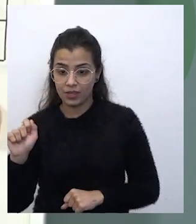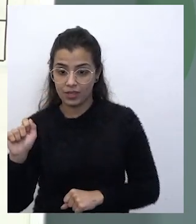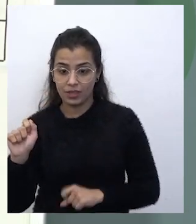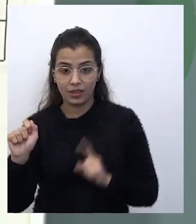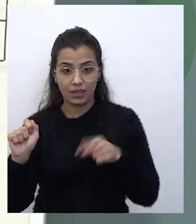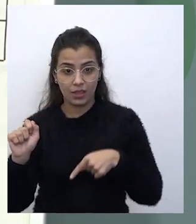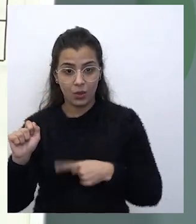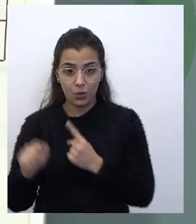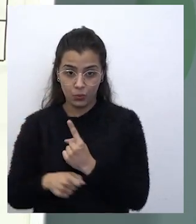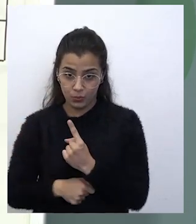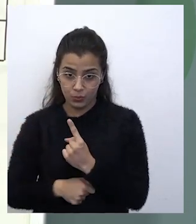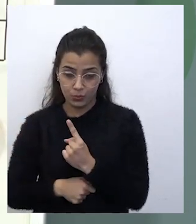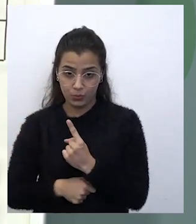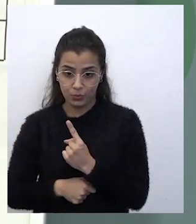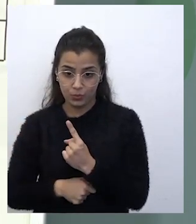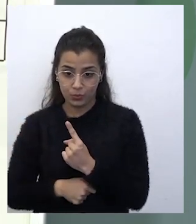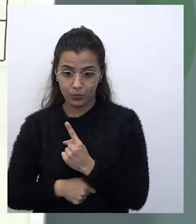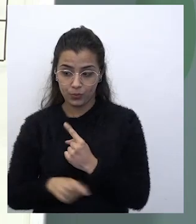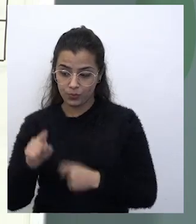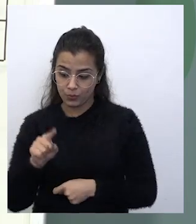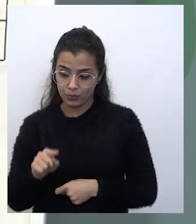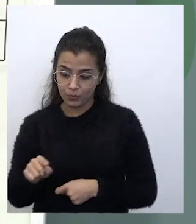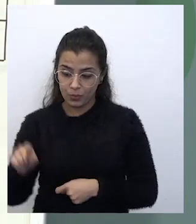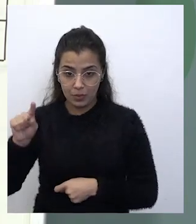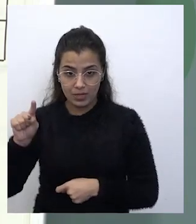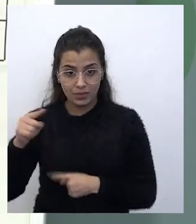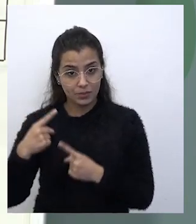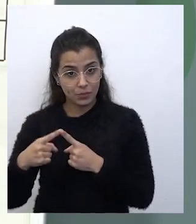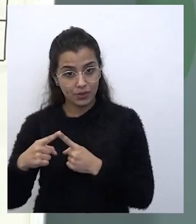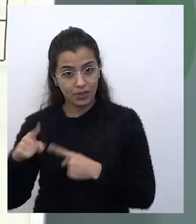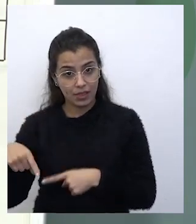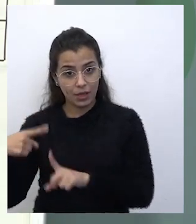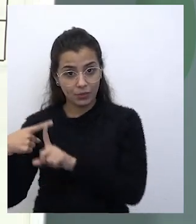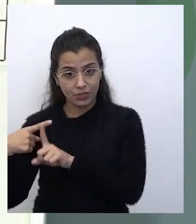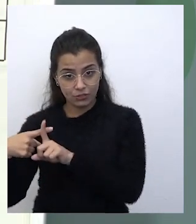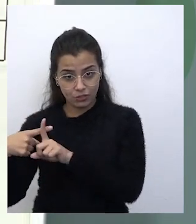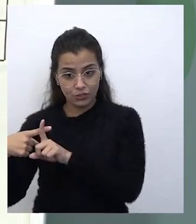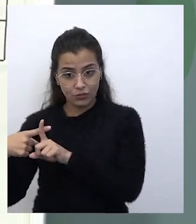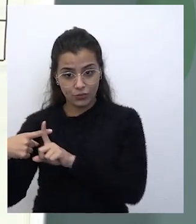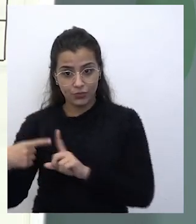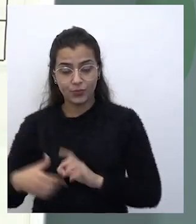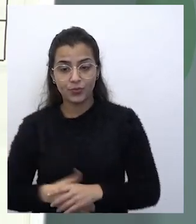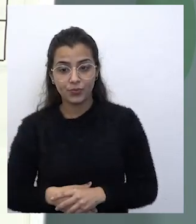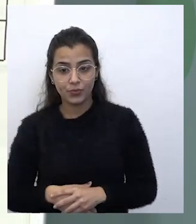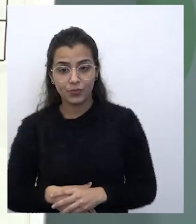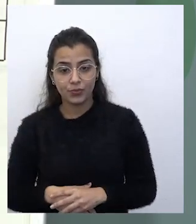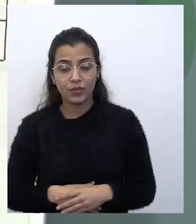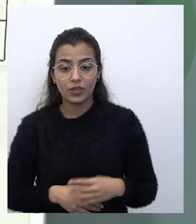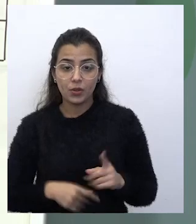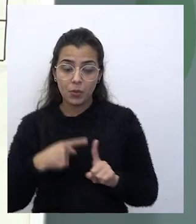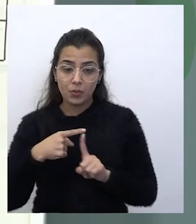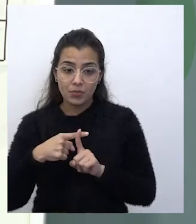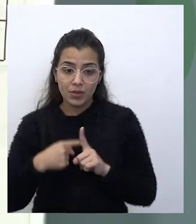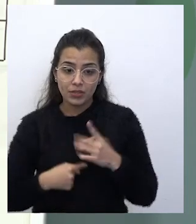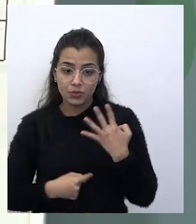né? Tá na frente do x quadrado, com cavidade voltada para cima, porque o A é um número positivo. E o termo independente é o mais 4, significa